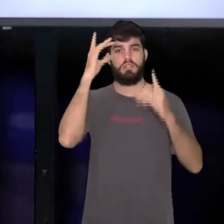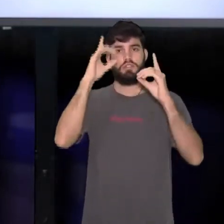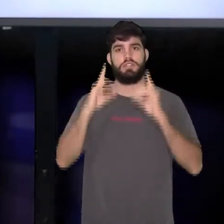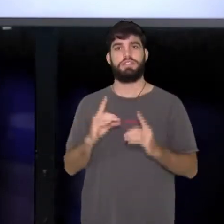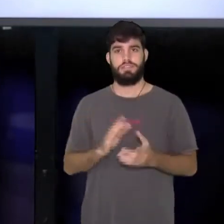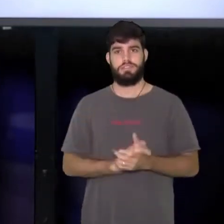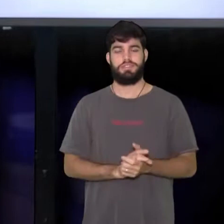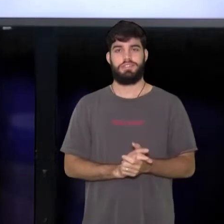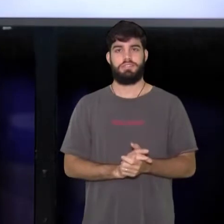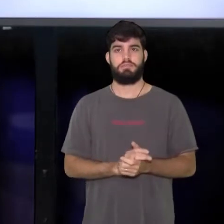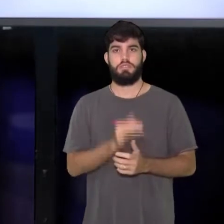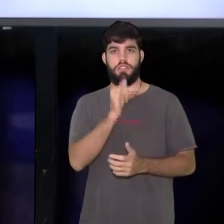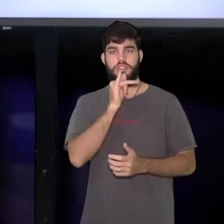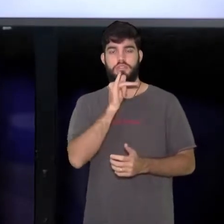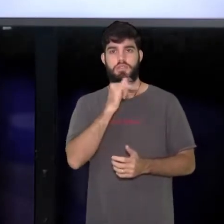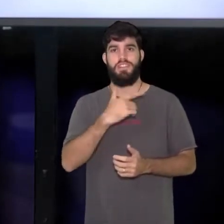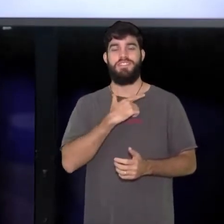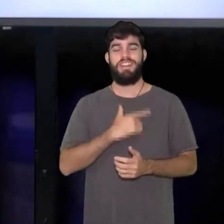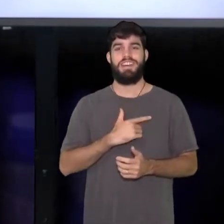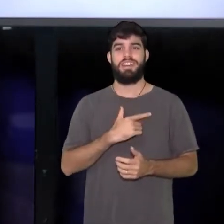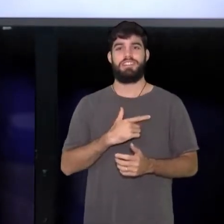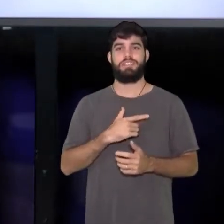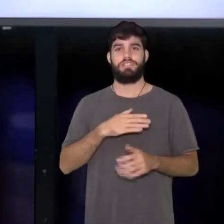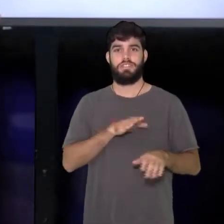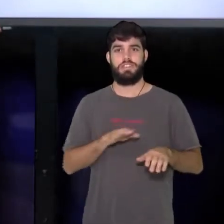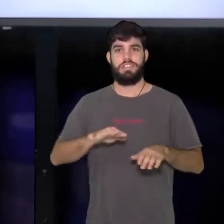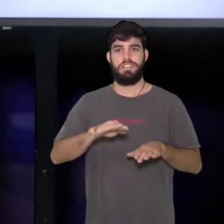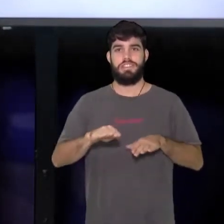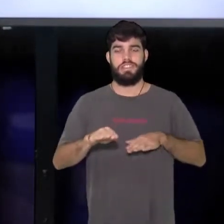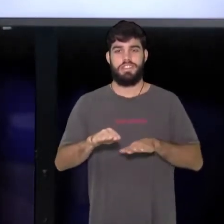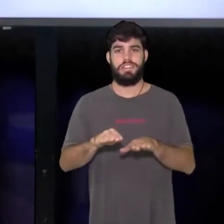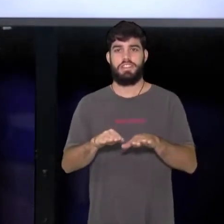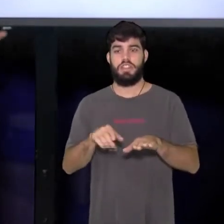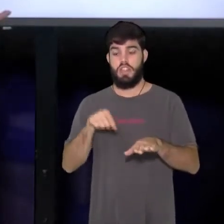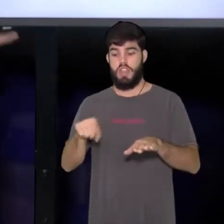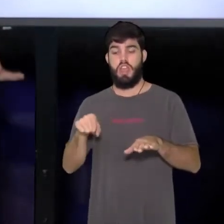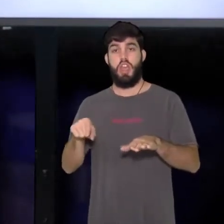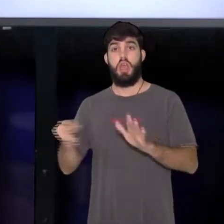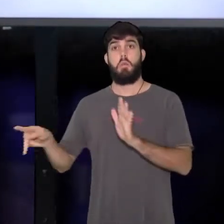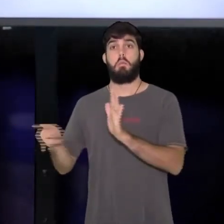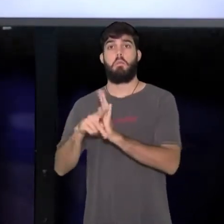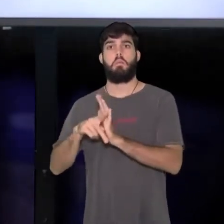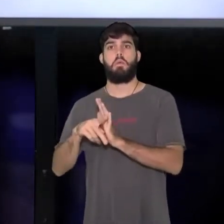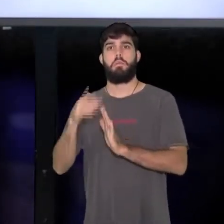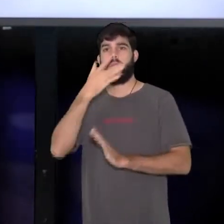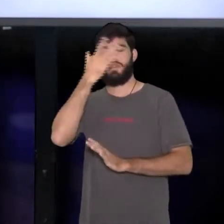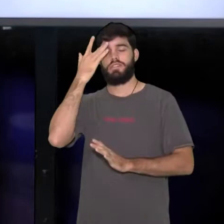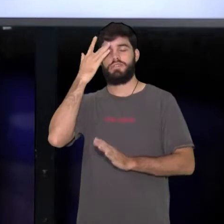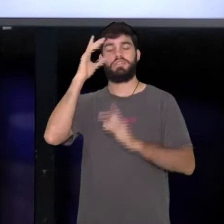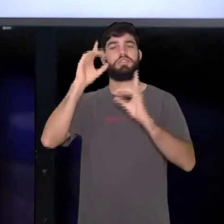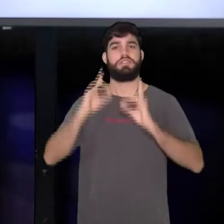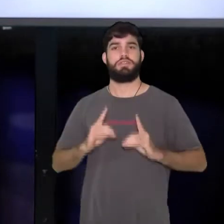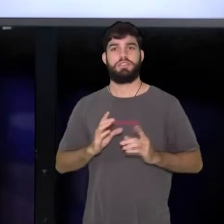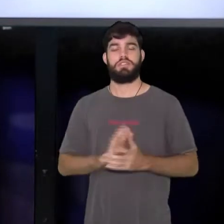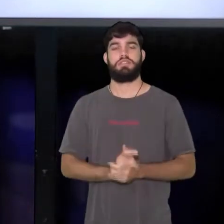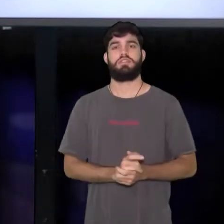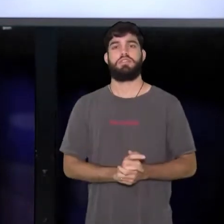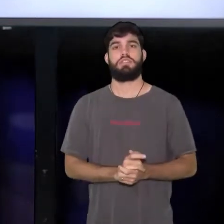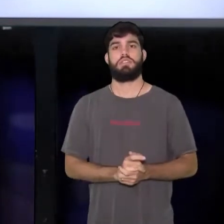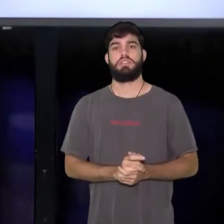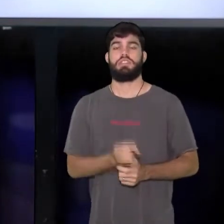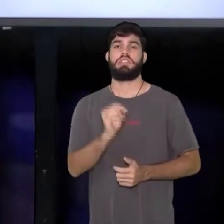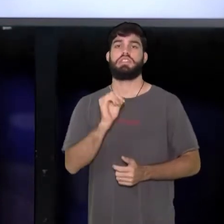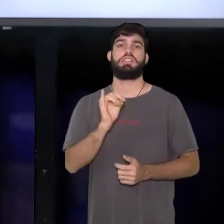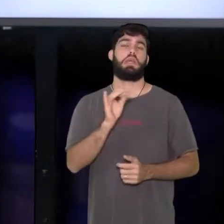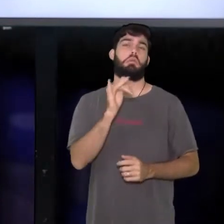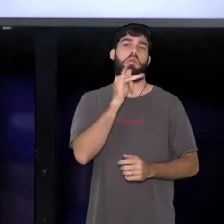em uma vaga de estacionamento, ele vai dizer que aquela vaga é exclusiva para pessoas com alguma deficiência. Se ele